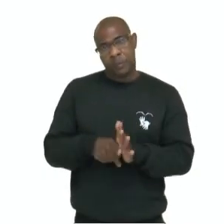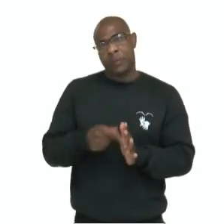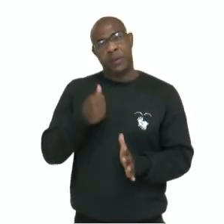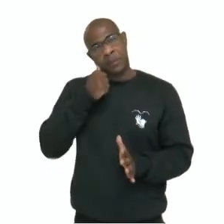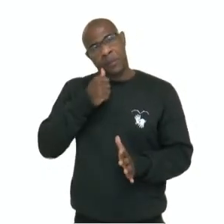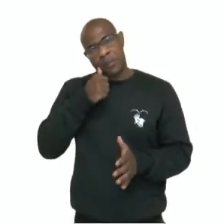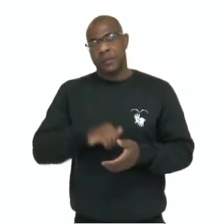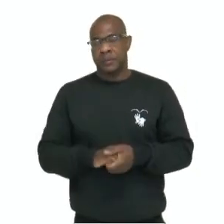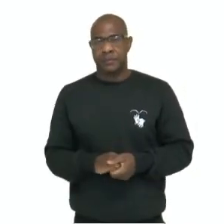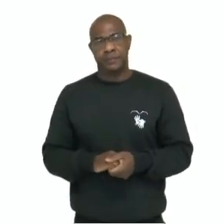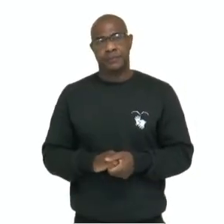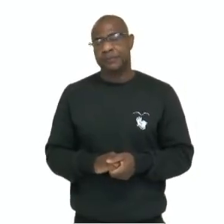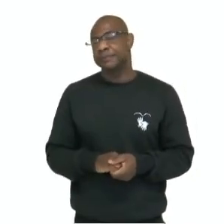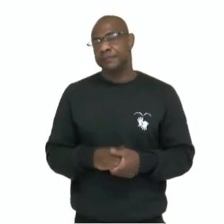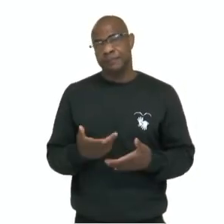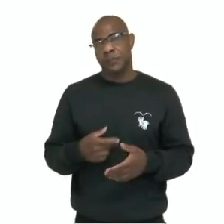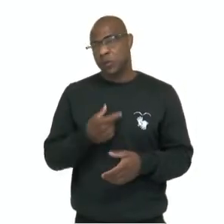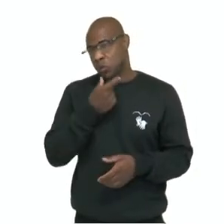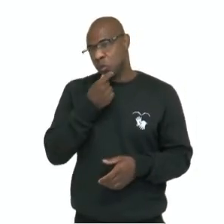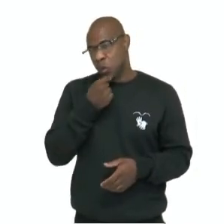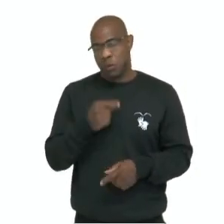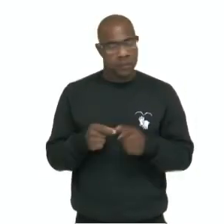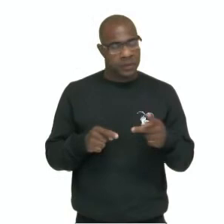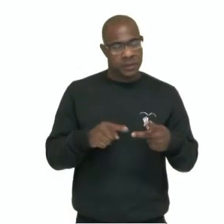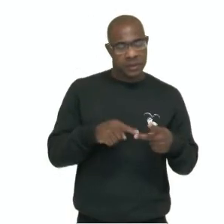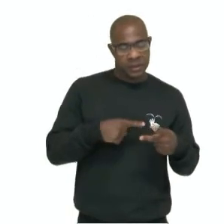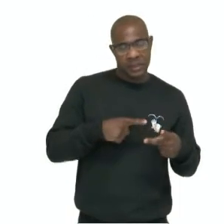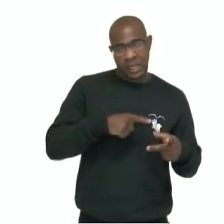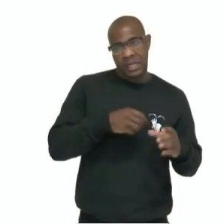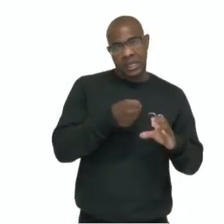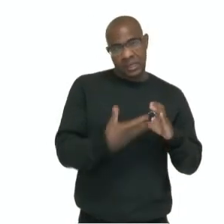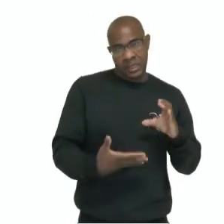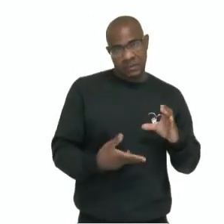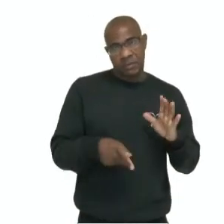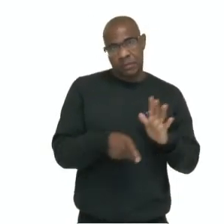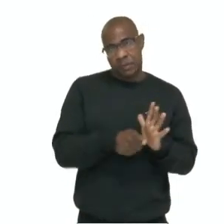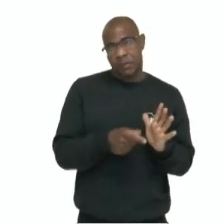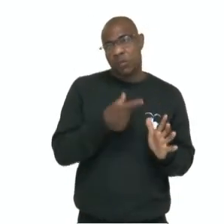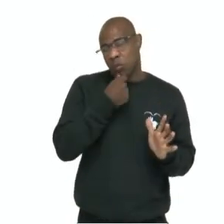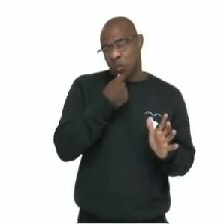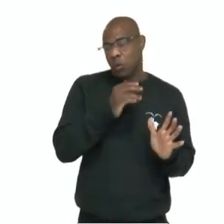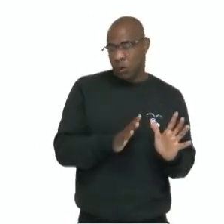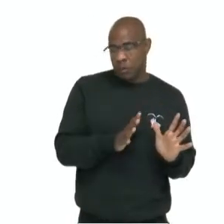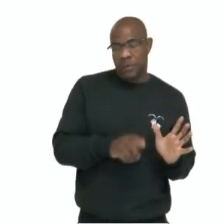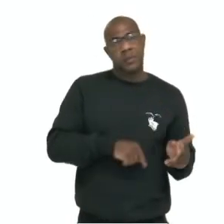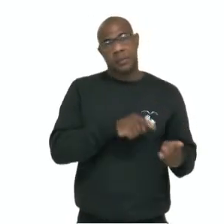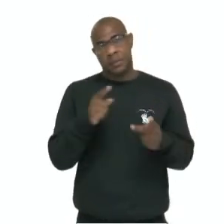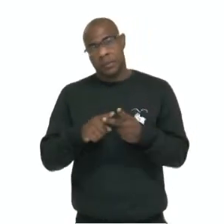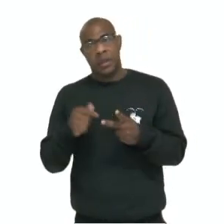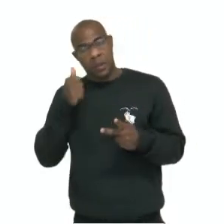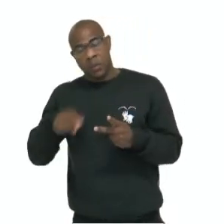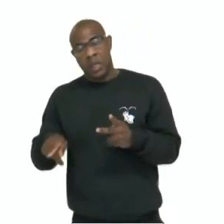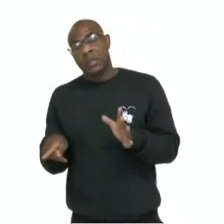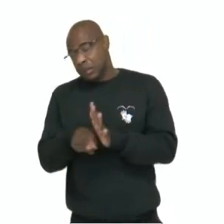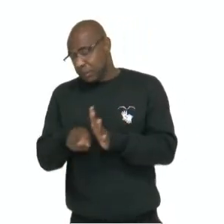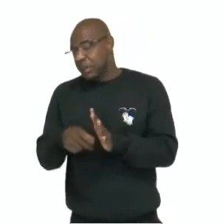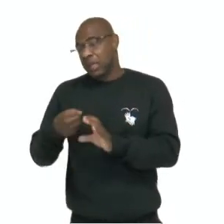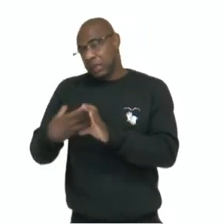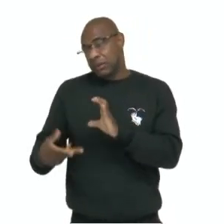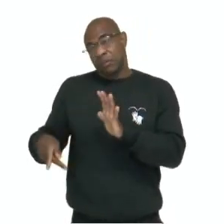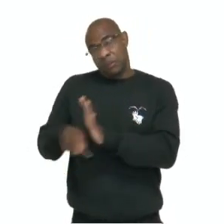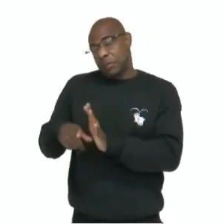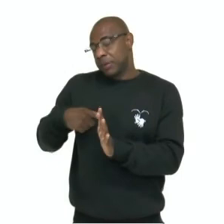Então, do mesmo jeito que no homem ele tem características que são próprias do corpo masculino, a mulher também